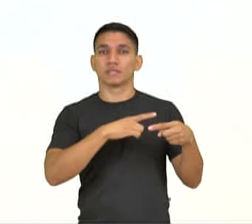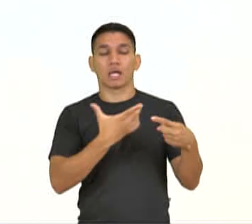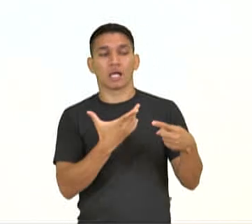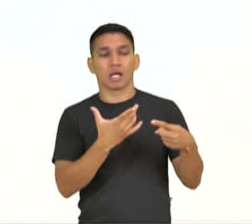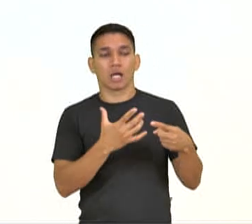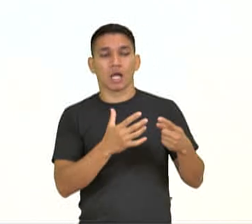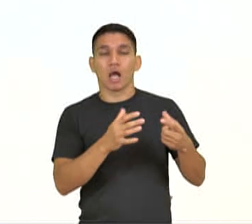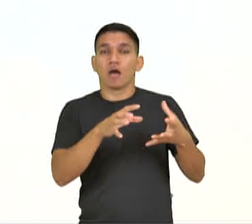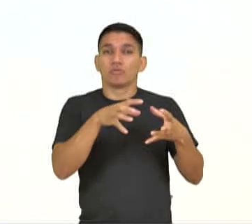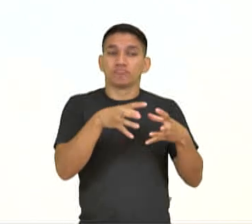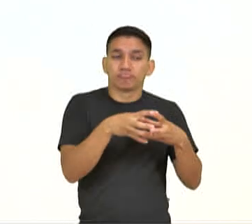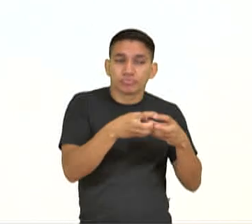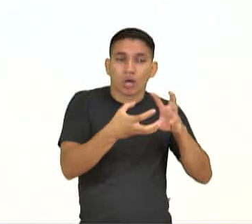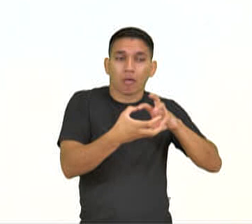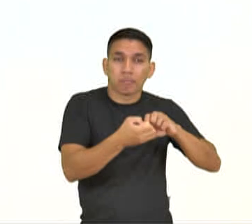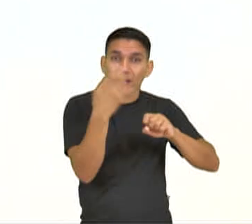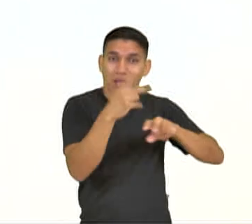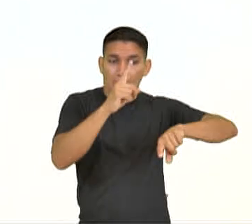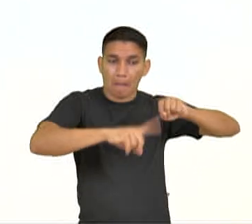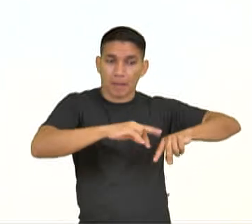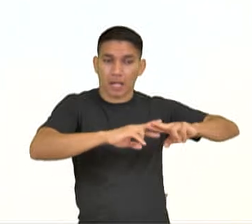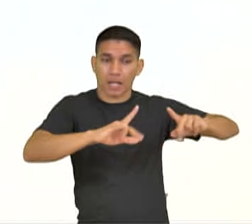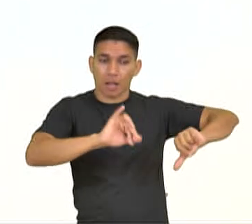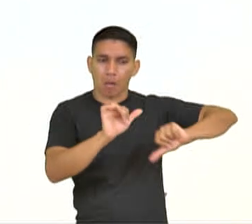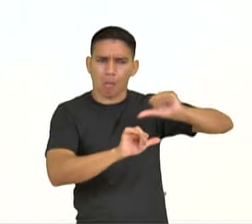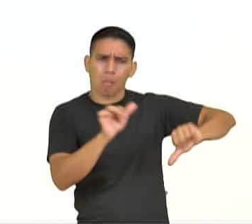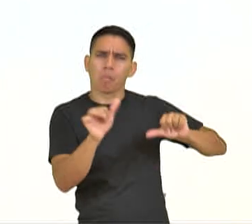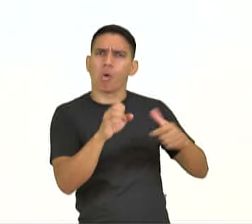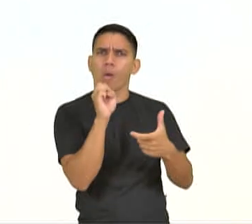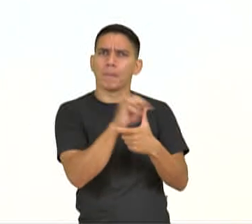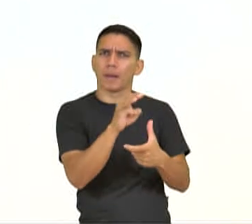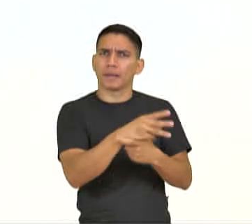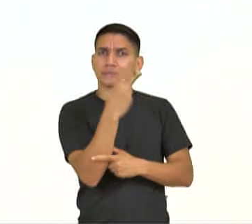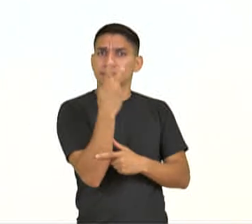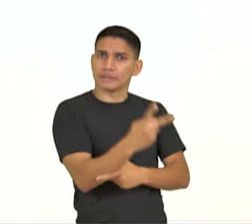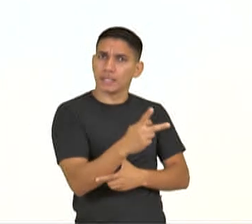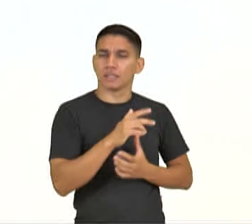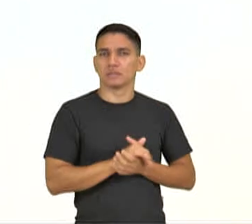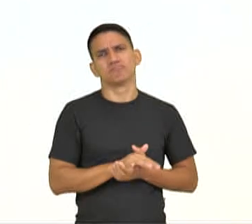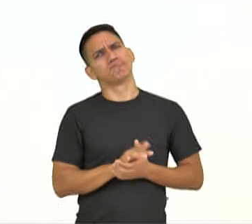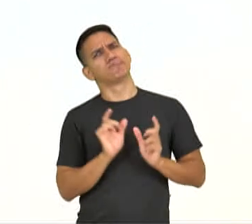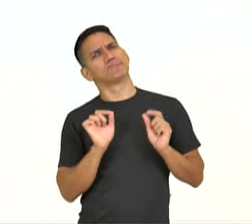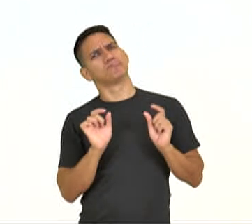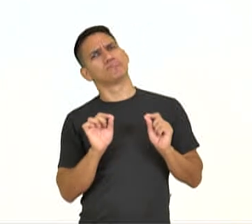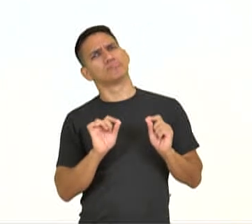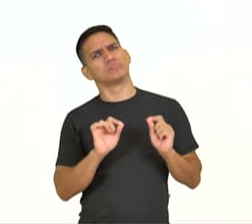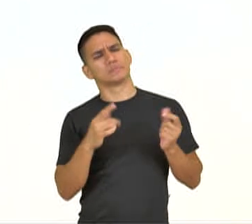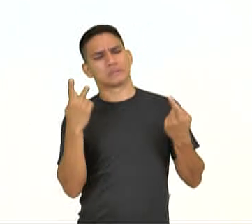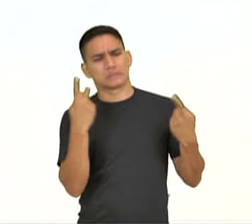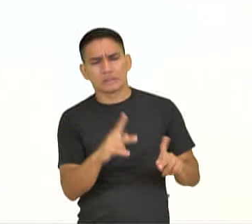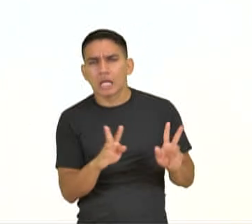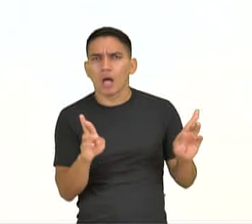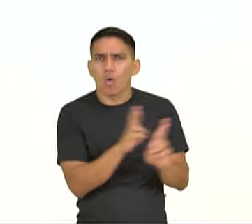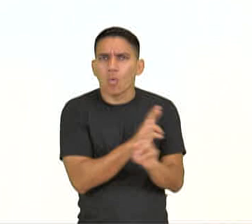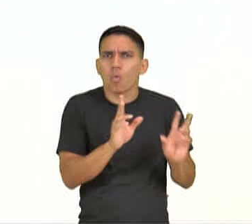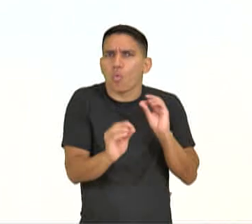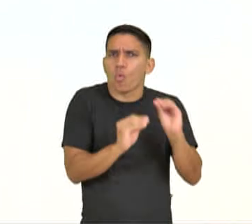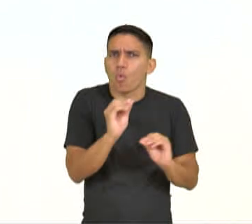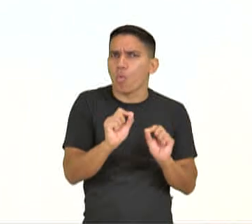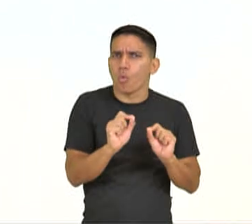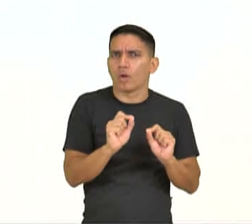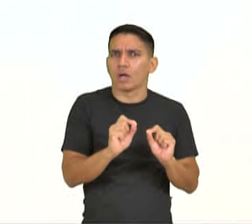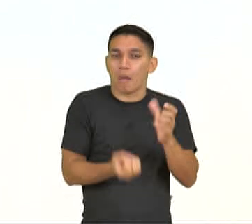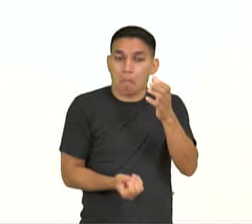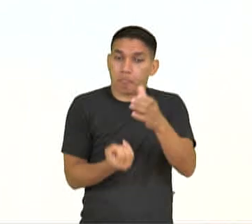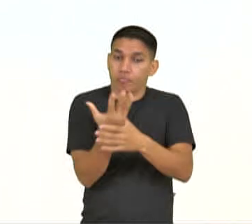ou aspecto na matéria, tá? Ou seja, e o que vem a ser propriamente dito? Não há formação